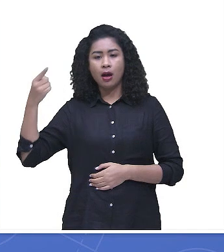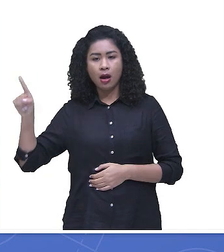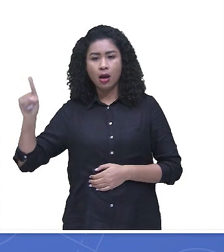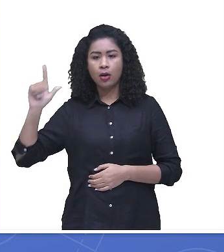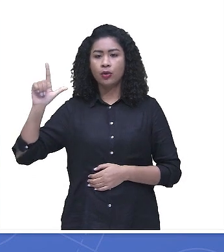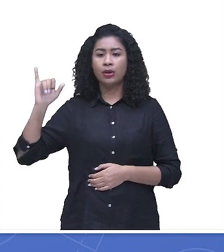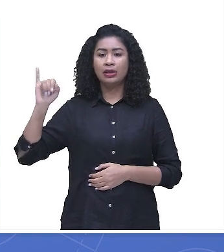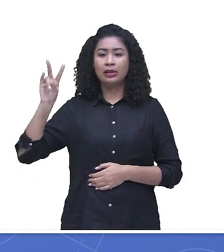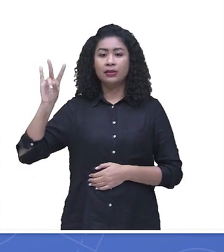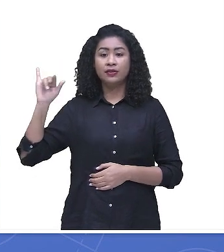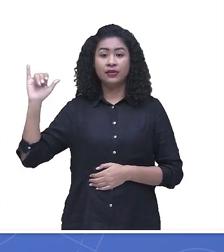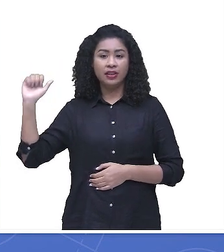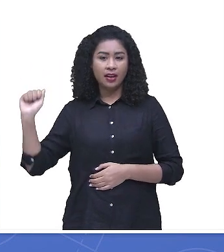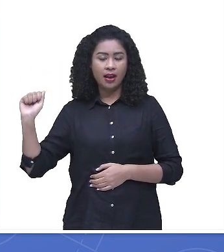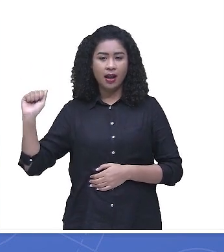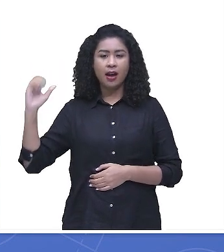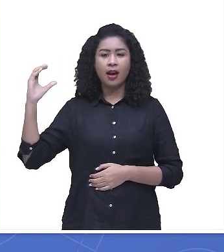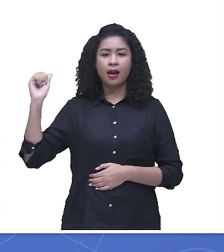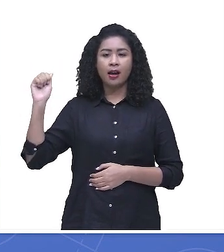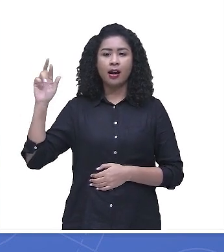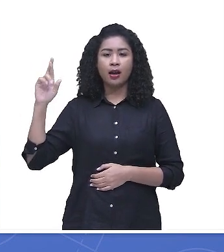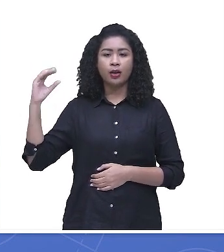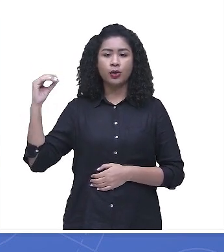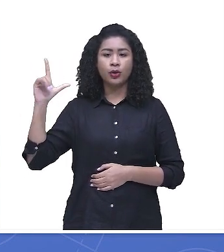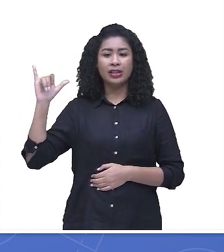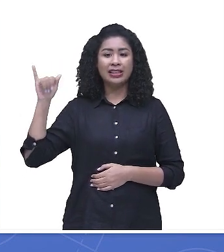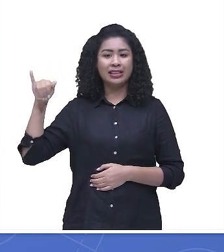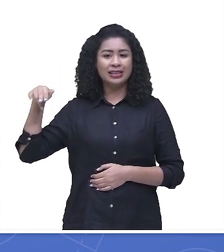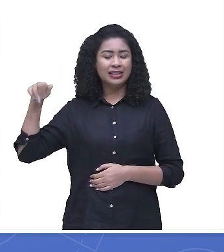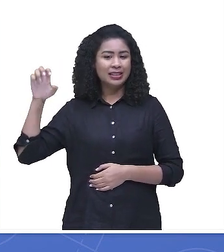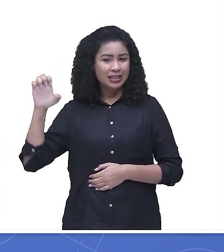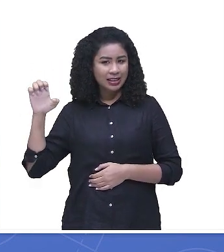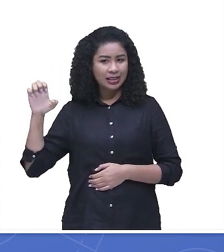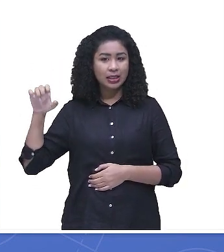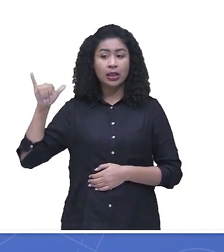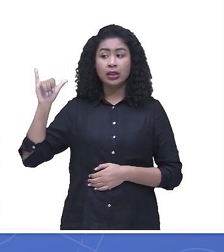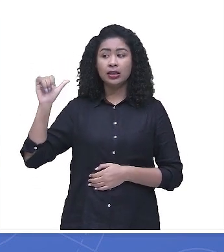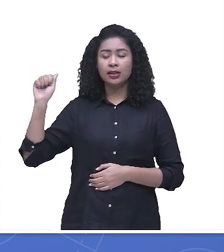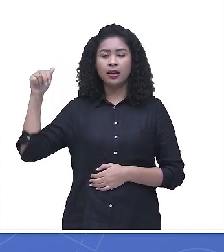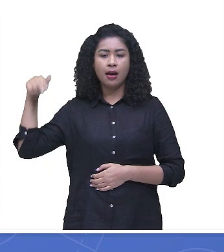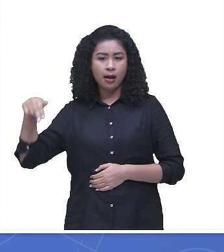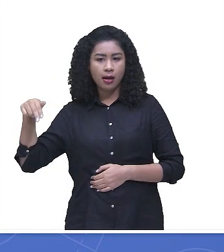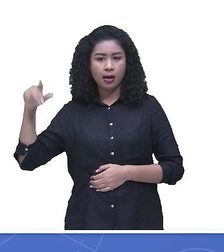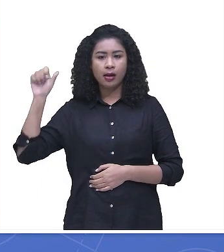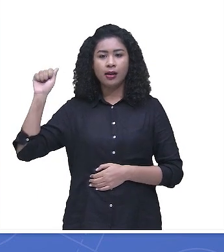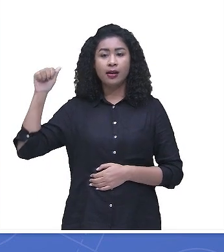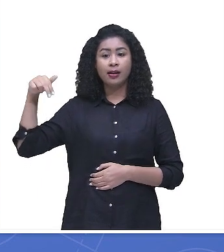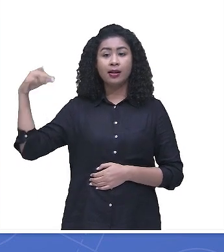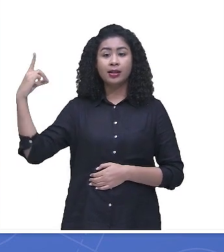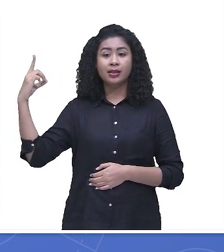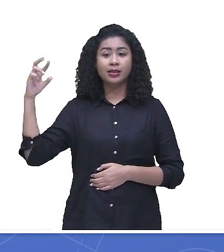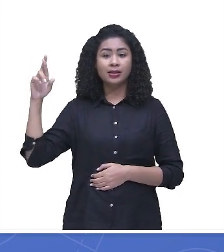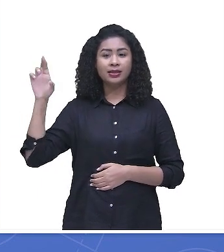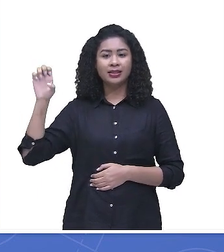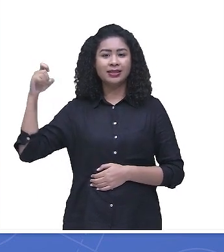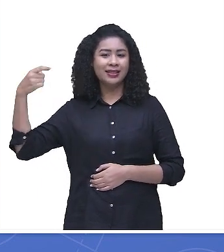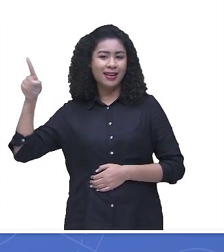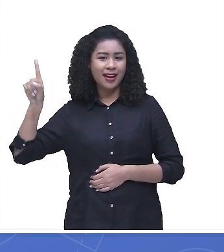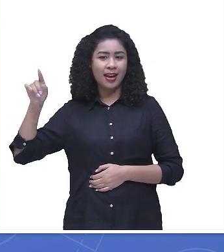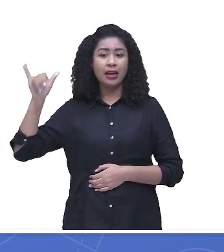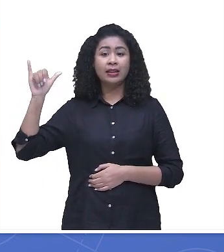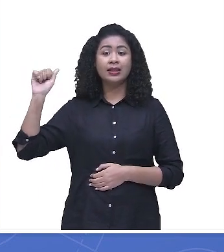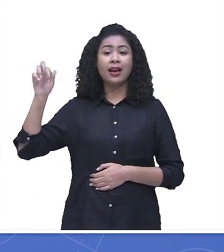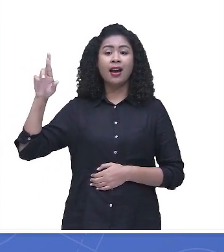Ana Caroline... Ian, Kathleen, André Felipe, Helenice, Kiara, o Carlos,